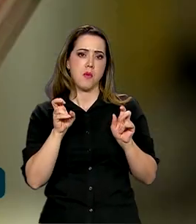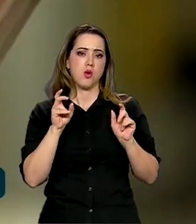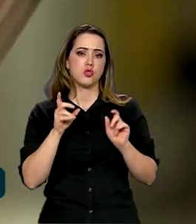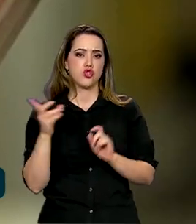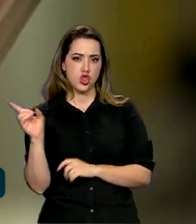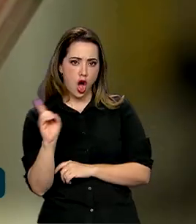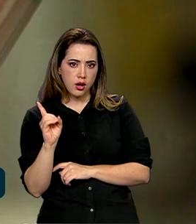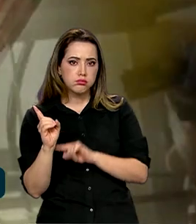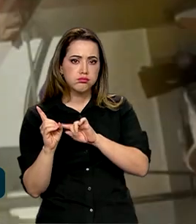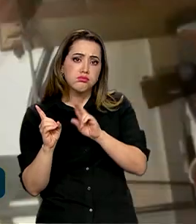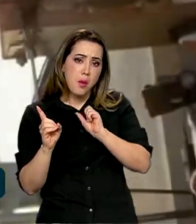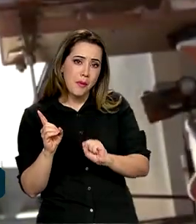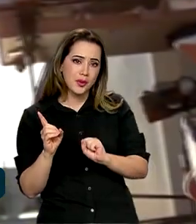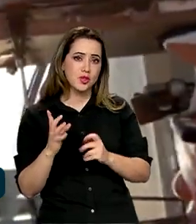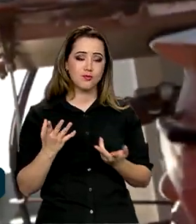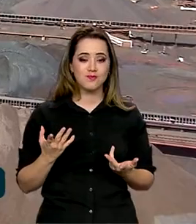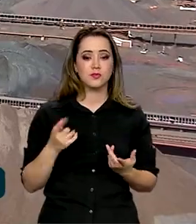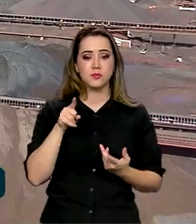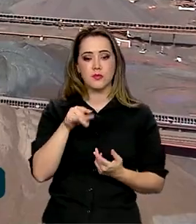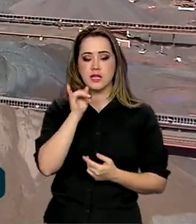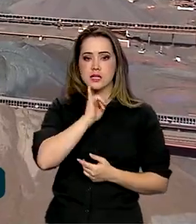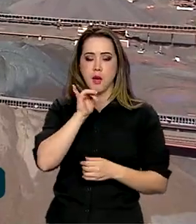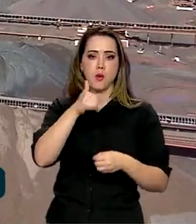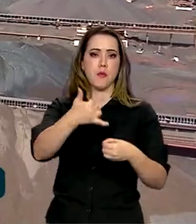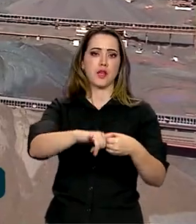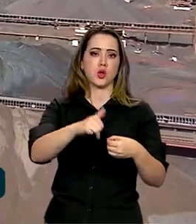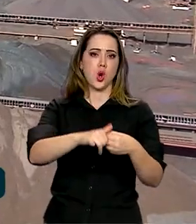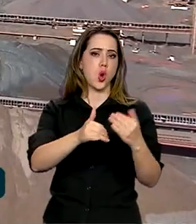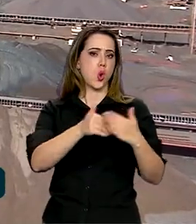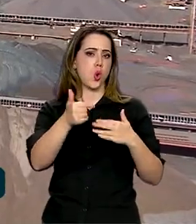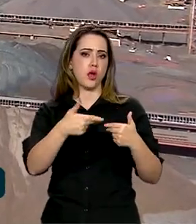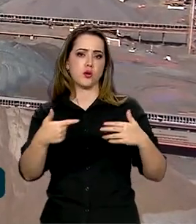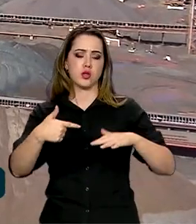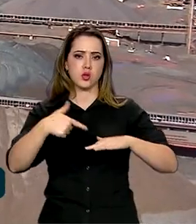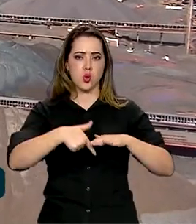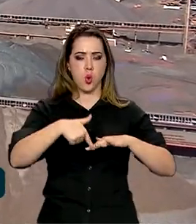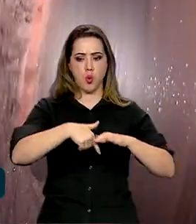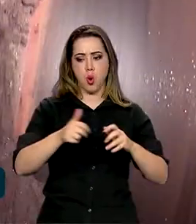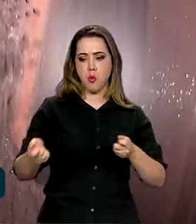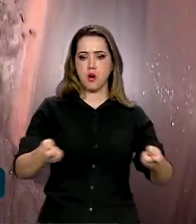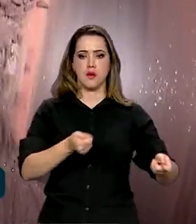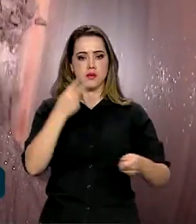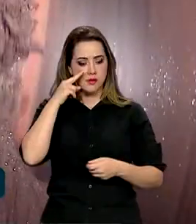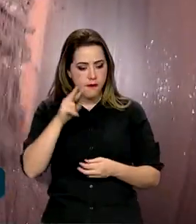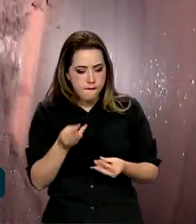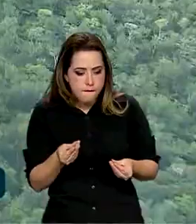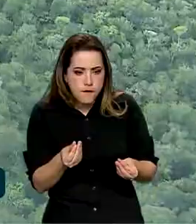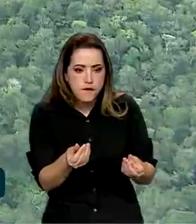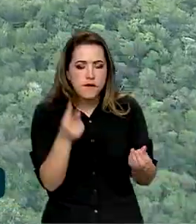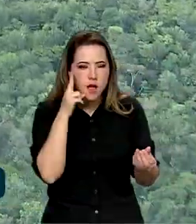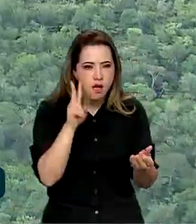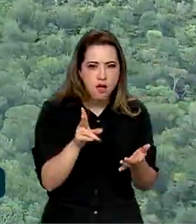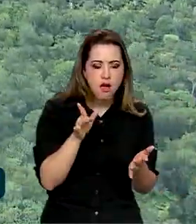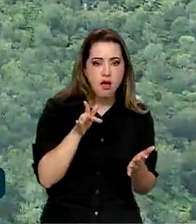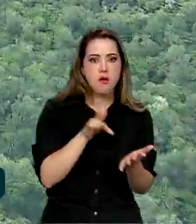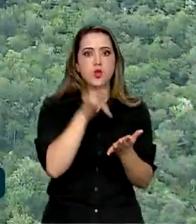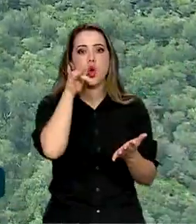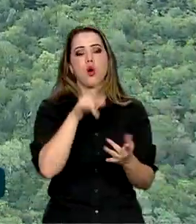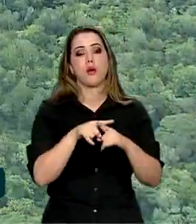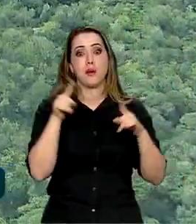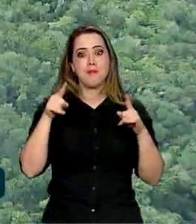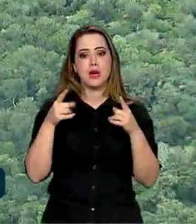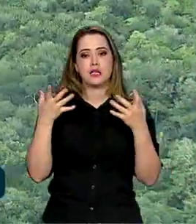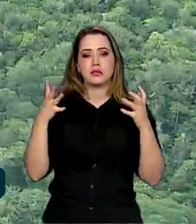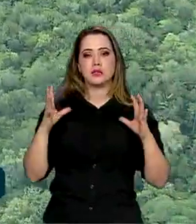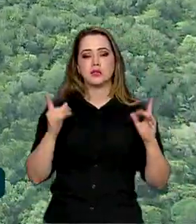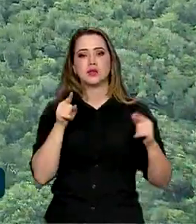O problema disso é que, por exemplo, petróleo ou qualquer minério são coisas que se pode ver, concretas. Já a capacidade de